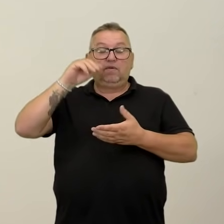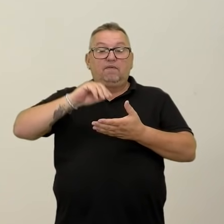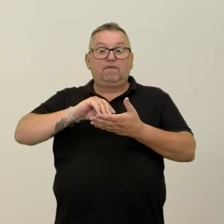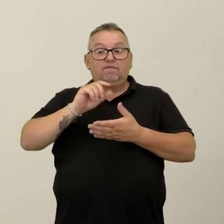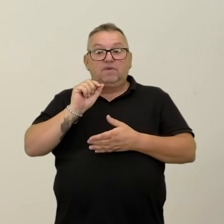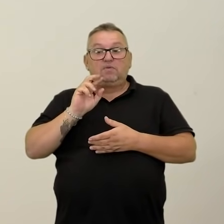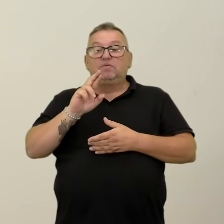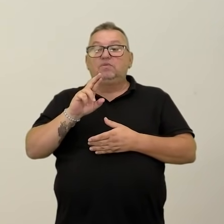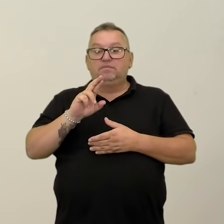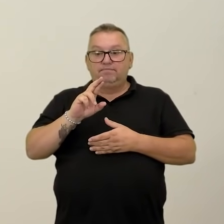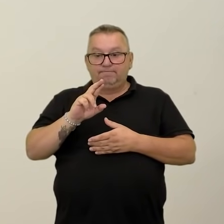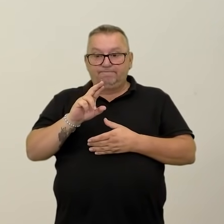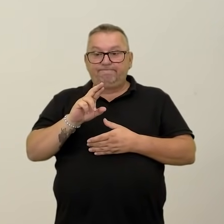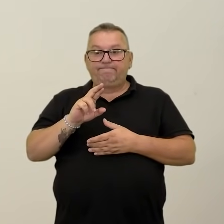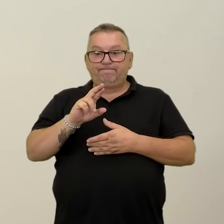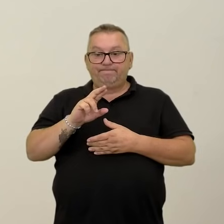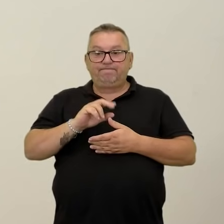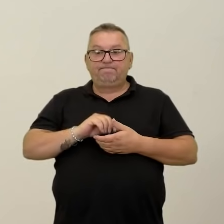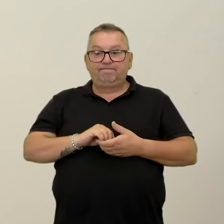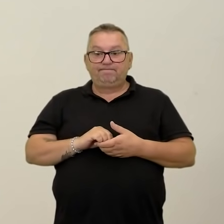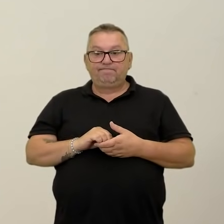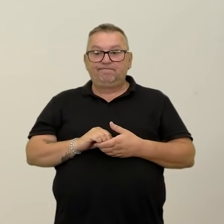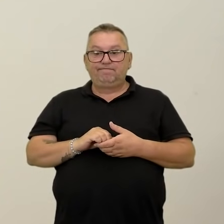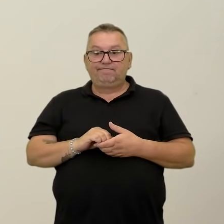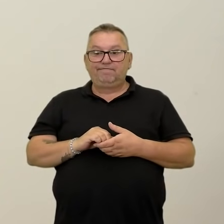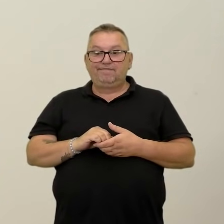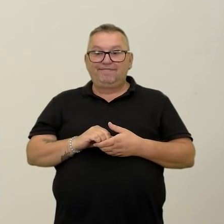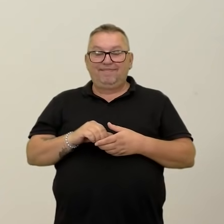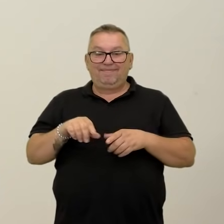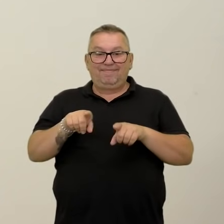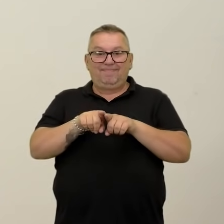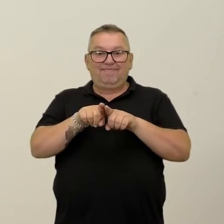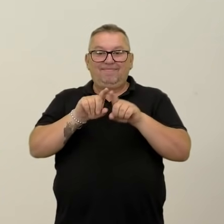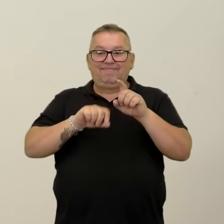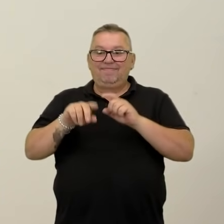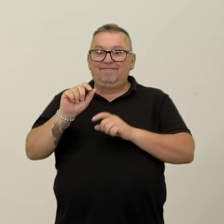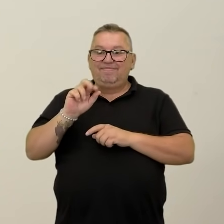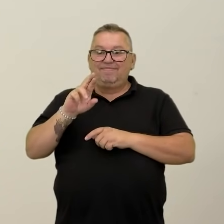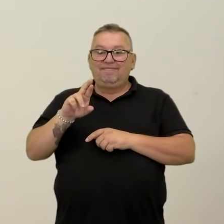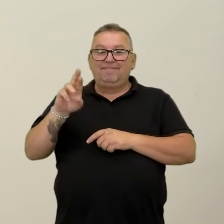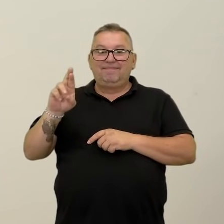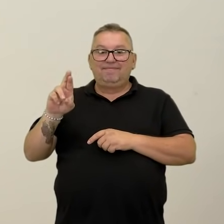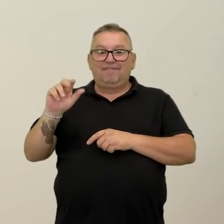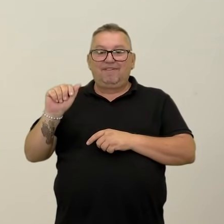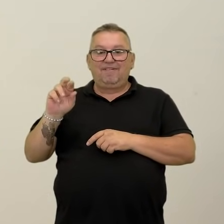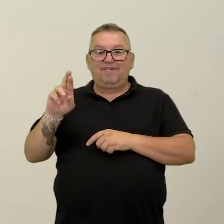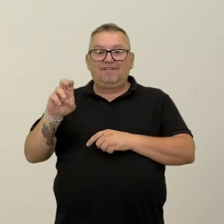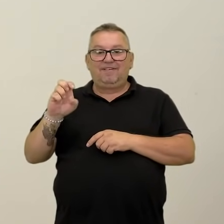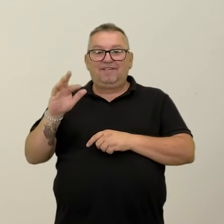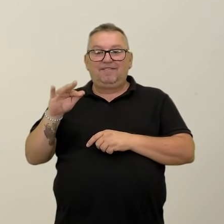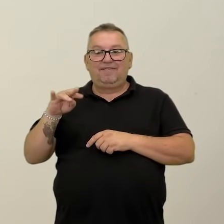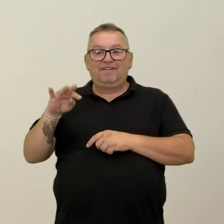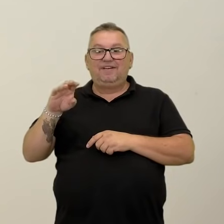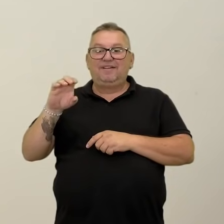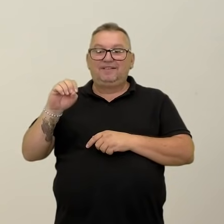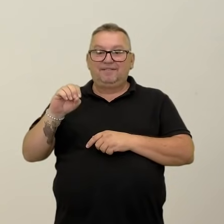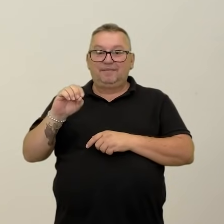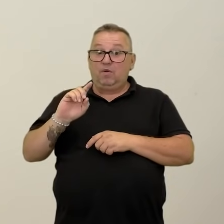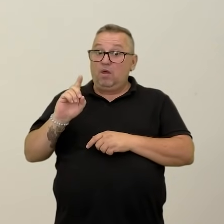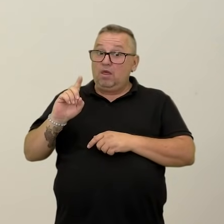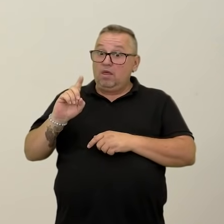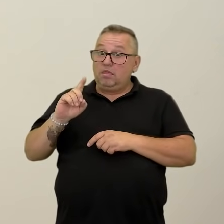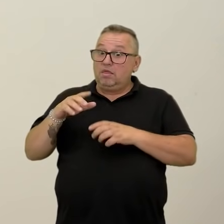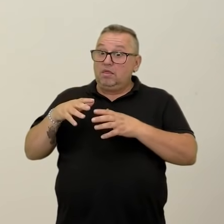dificuldade vou ter apreciar entrar para dentro do meu corpo né a gente fala que o ar ali tá rarefeito gente não